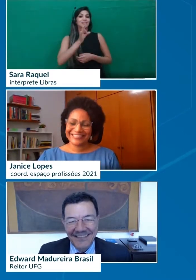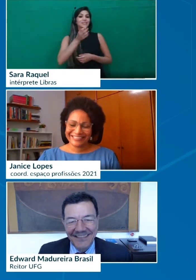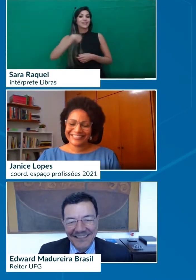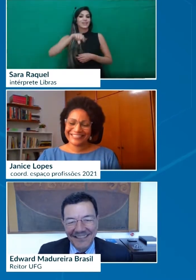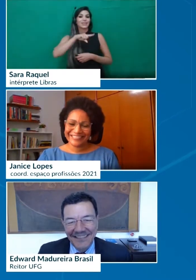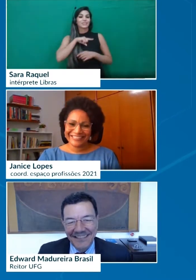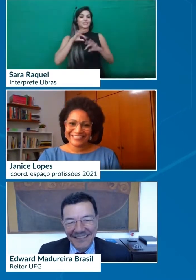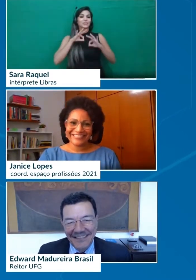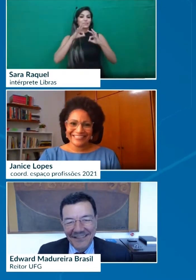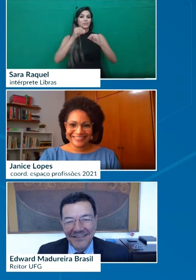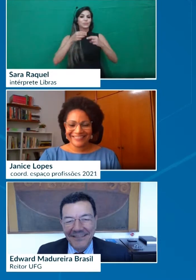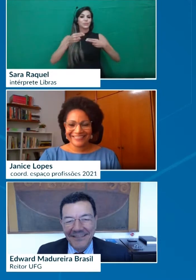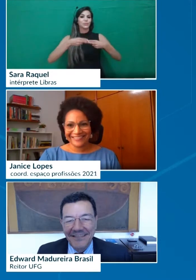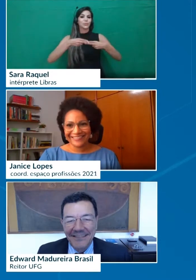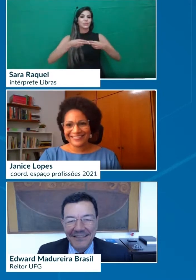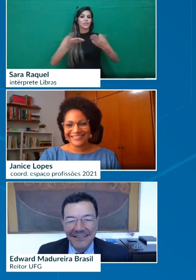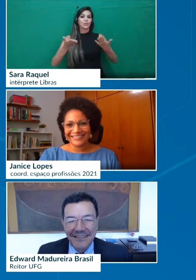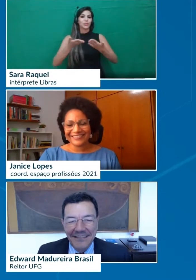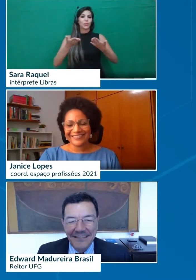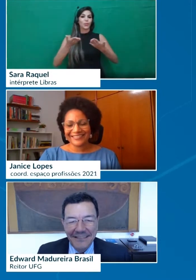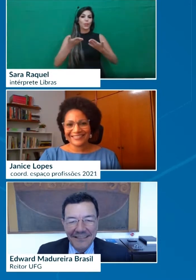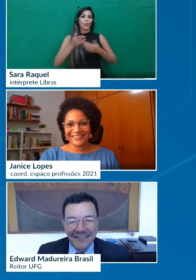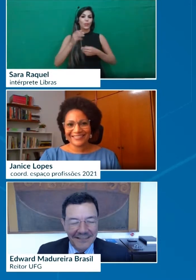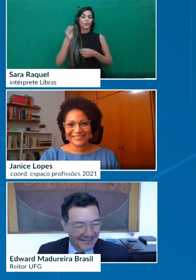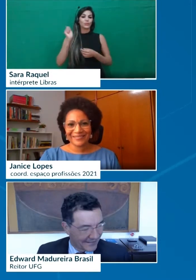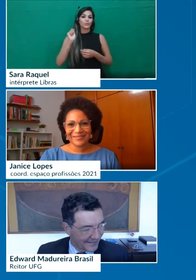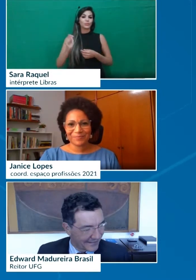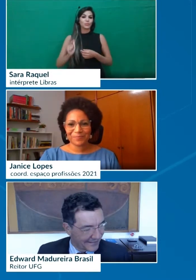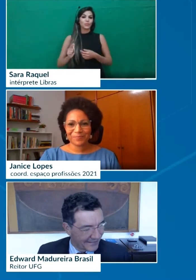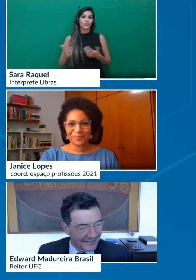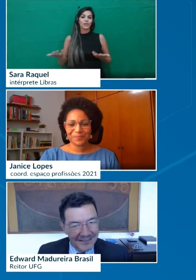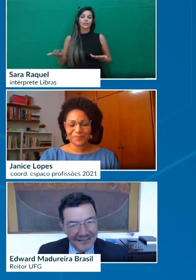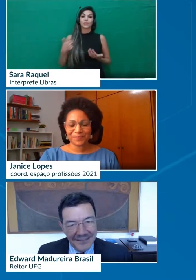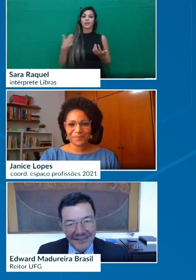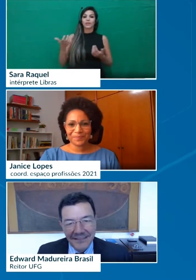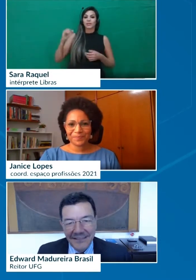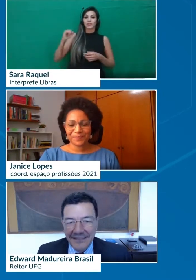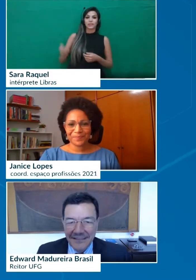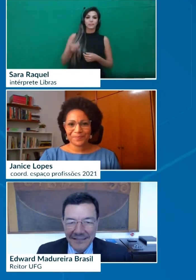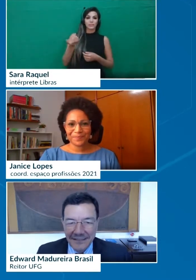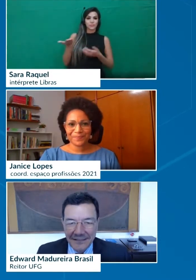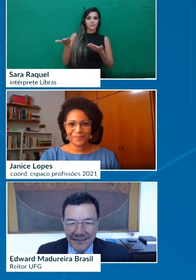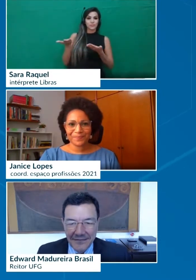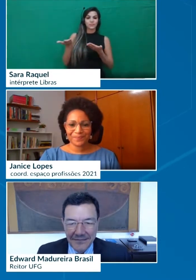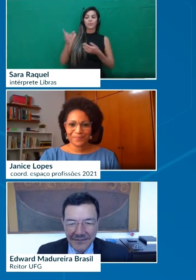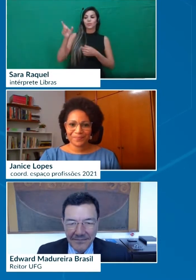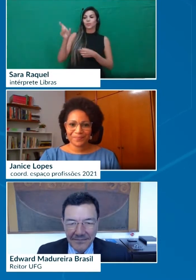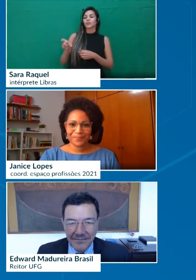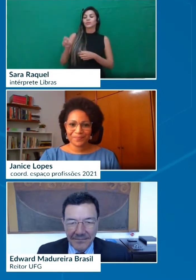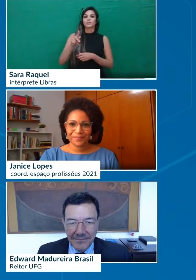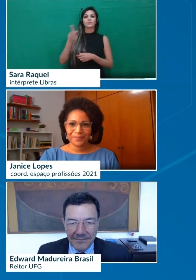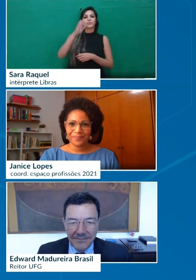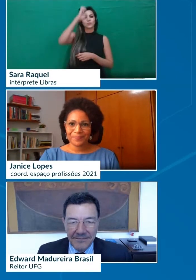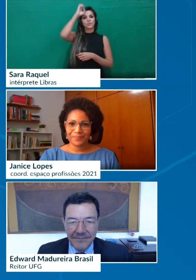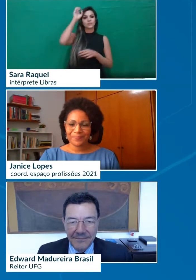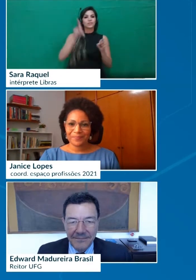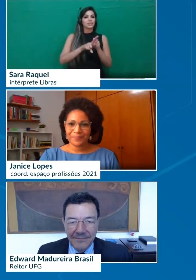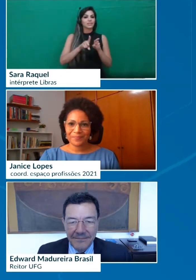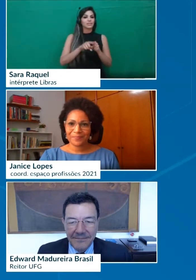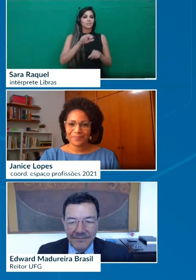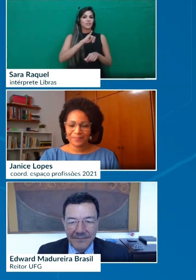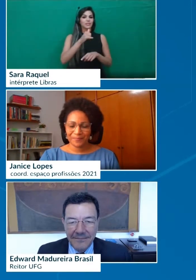camisa em tom azul hoje. Quero aproveitar que o professor Edivar, a professora Janice fizeram as